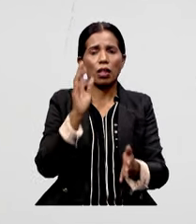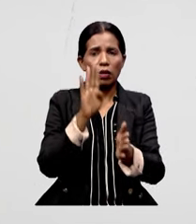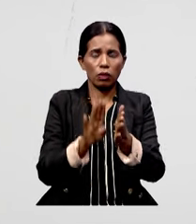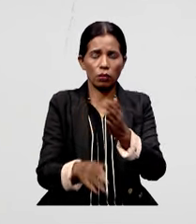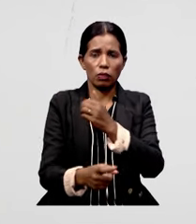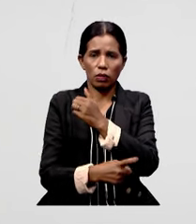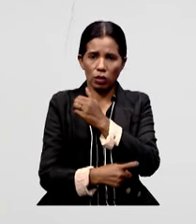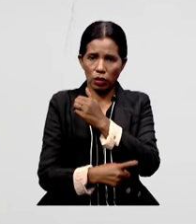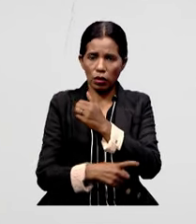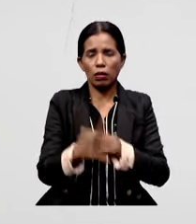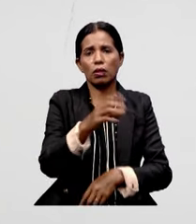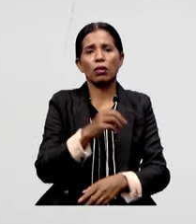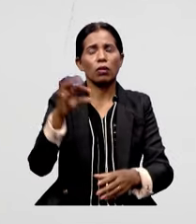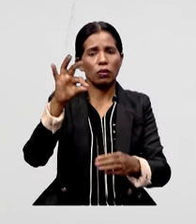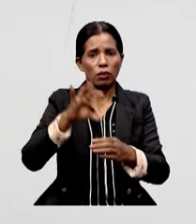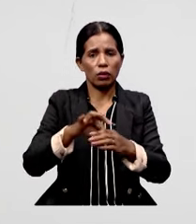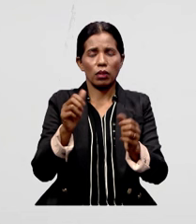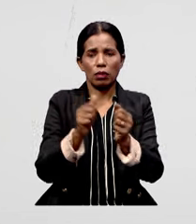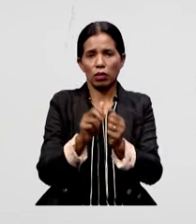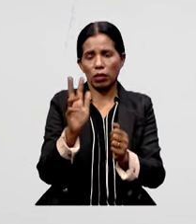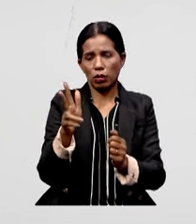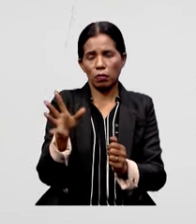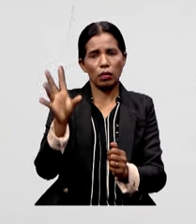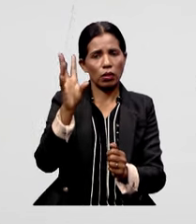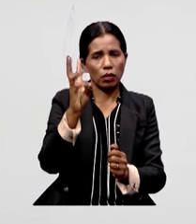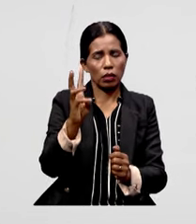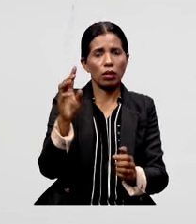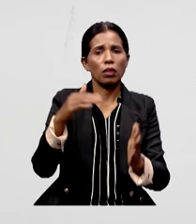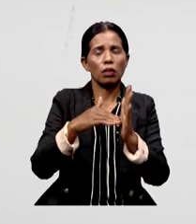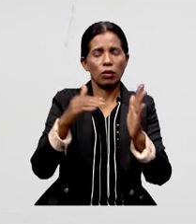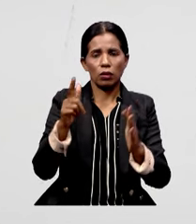comutação da pena, o voto a favor do Ronulo Recinen contra Ronulo